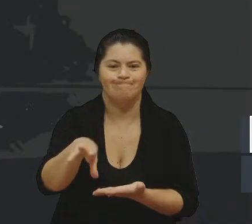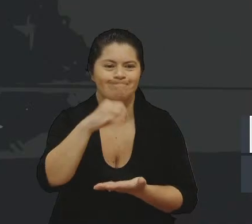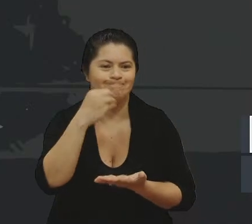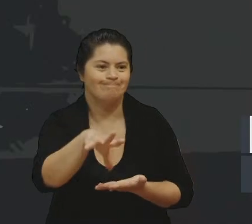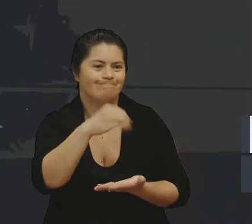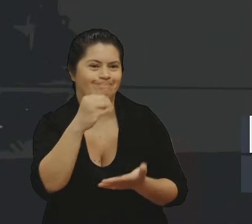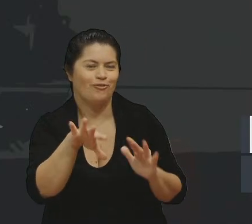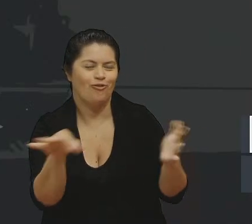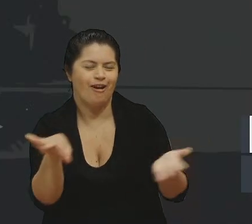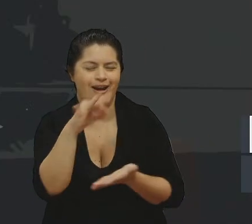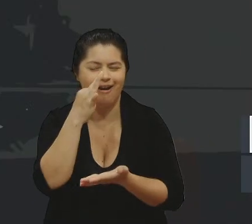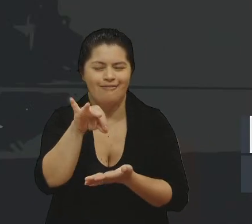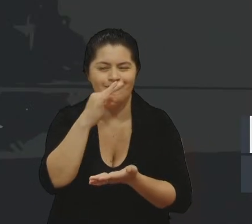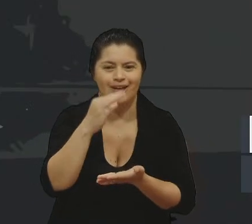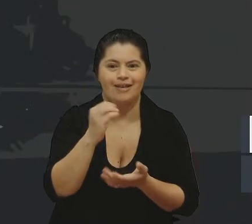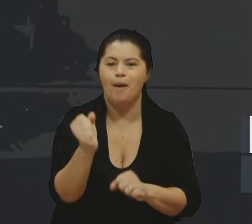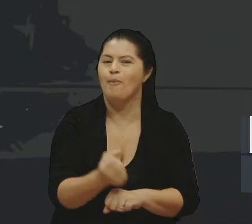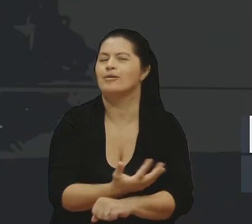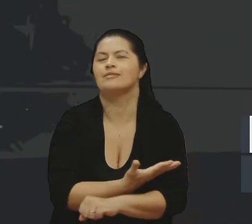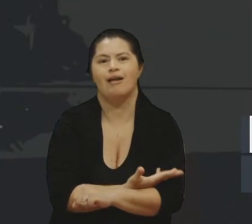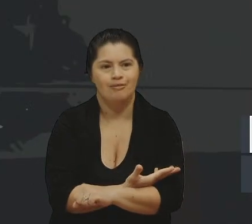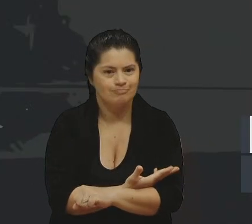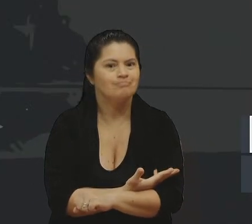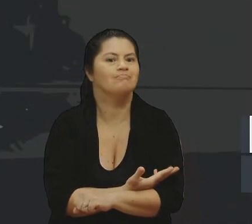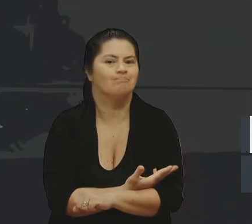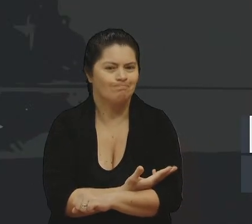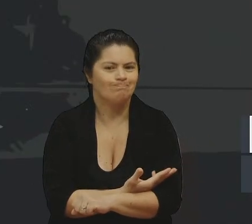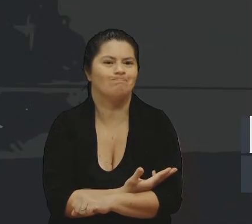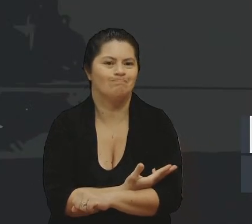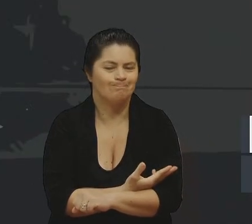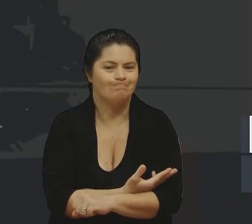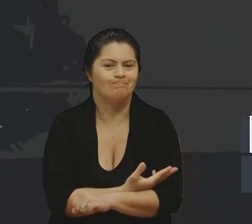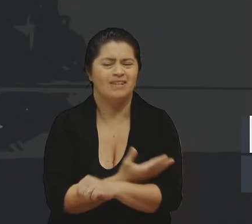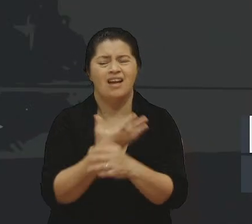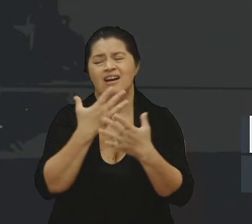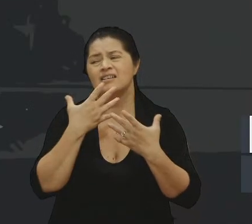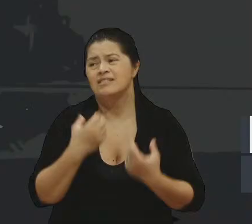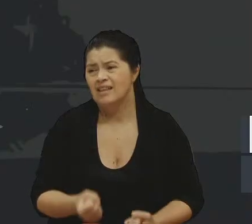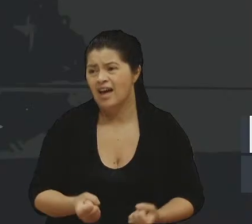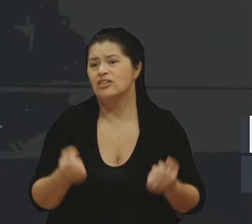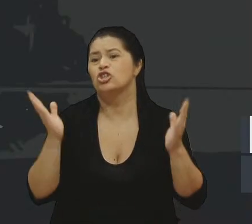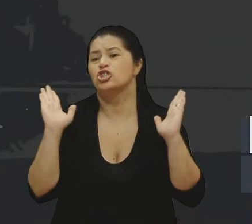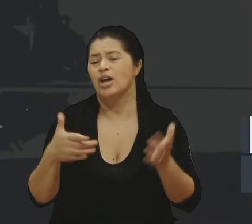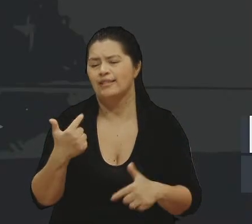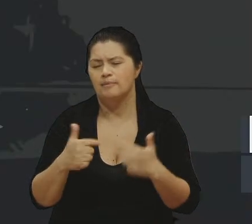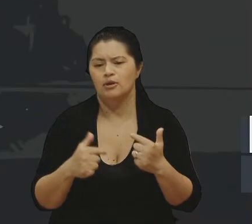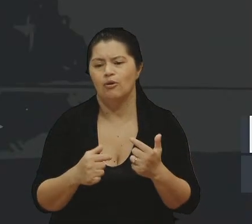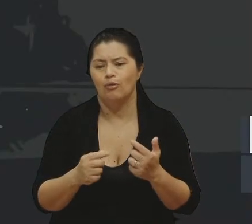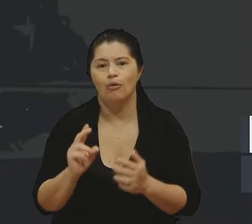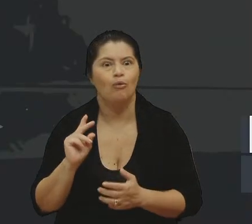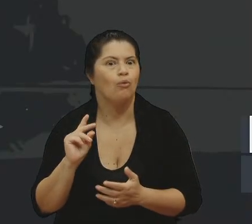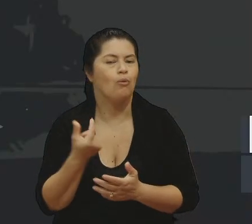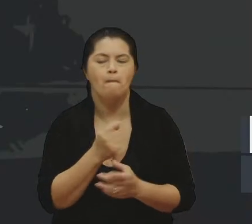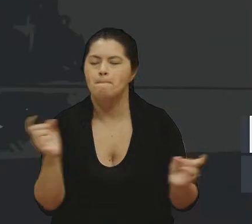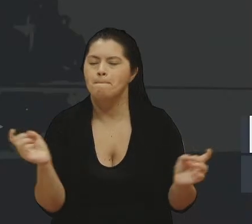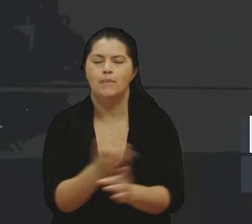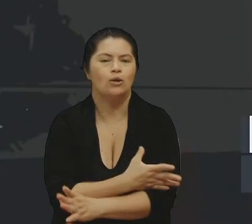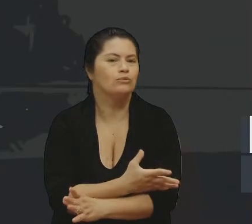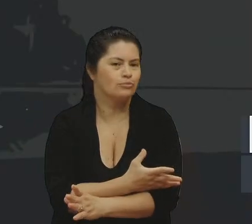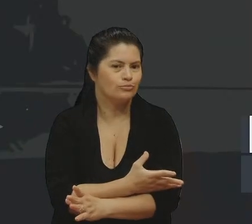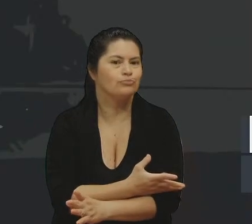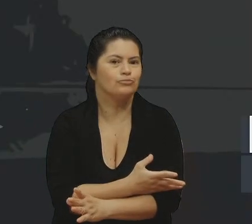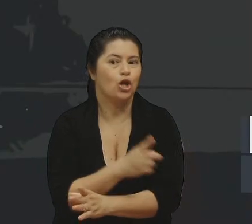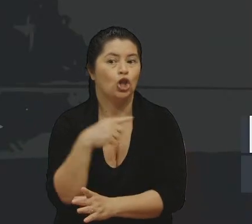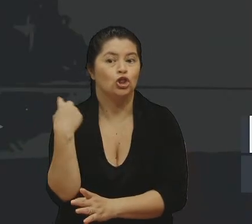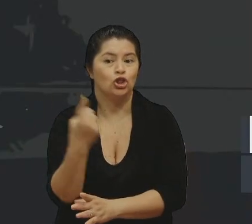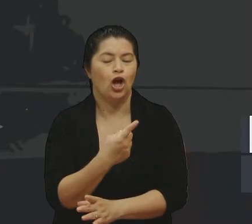por onde? Foi o racional ou foi o emocional? O emocional que pegou a gente. Talvez já está cansado, já está com alguma coisa, o gatilho estava ali, pronto. Então, assim, a gente toma